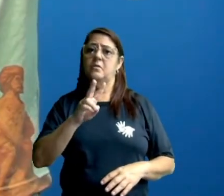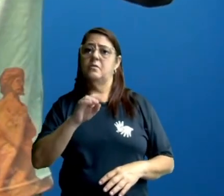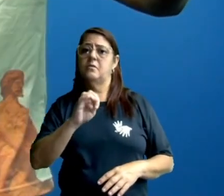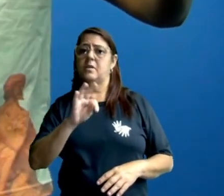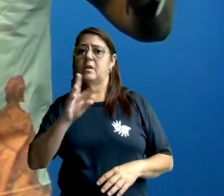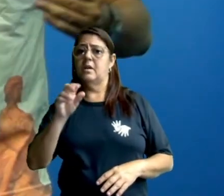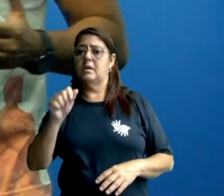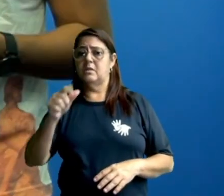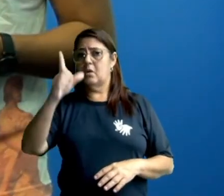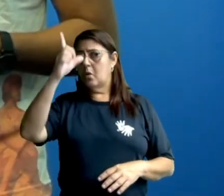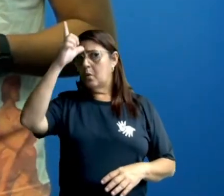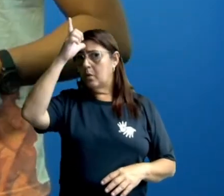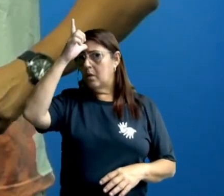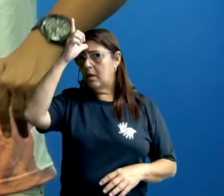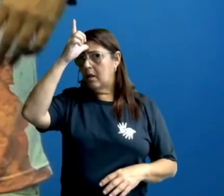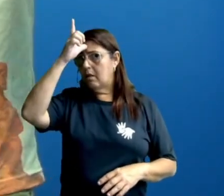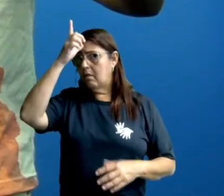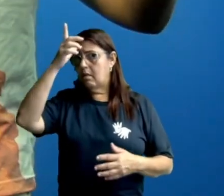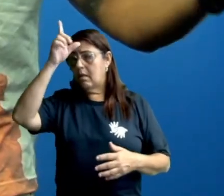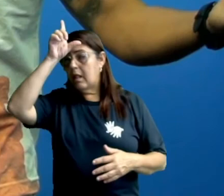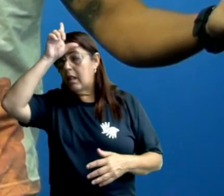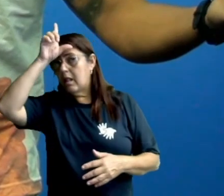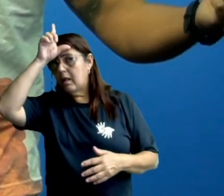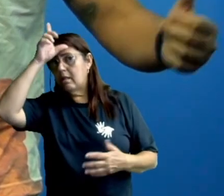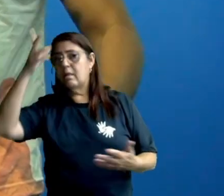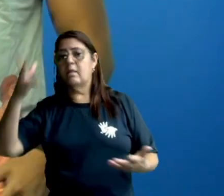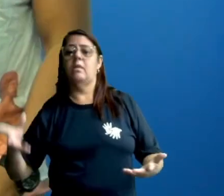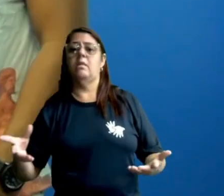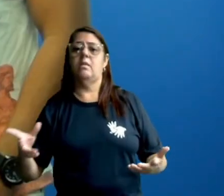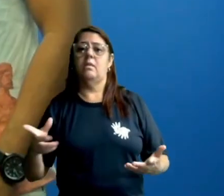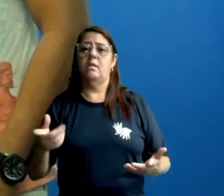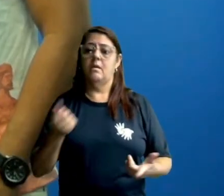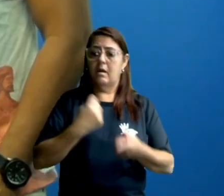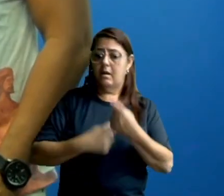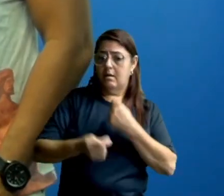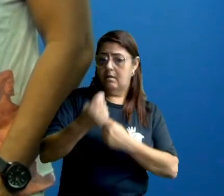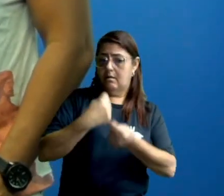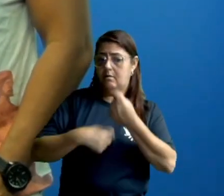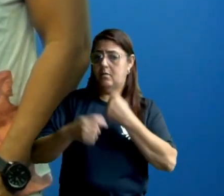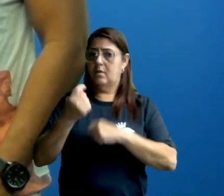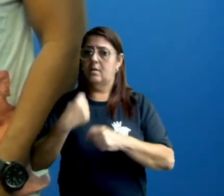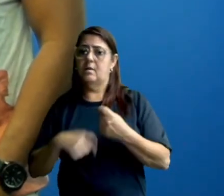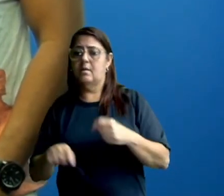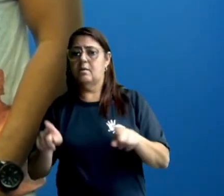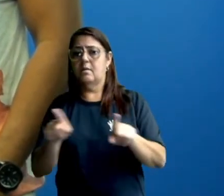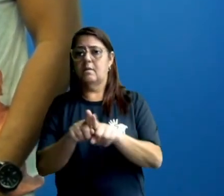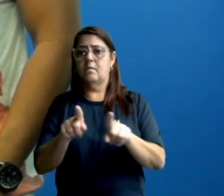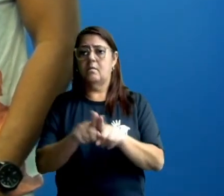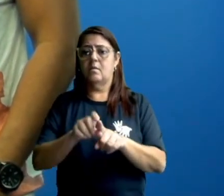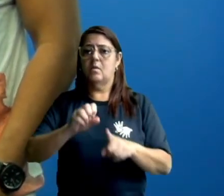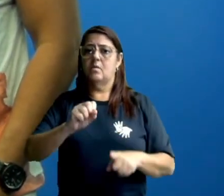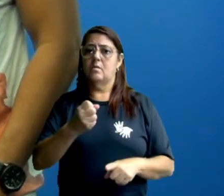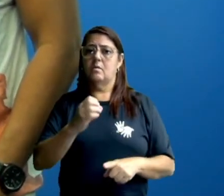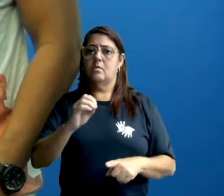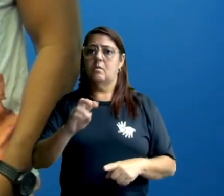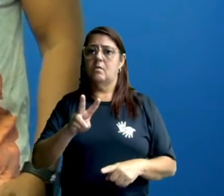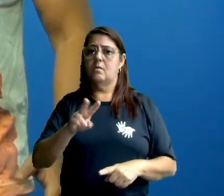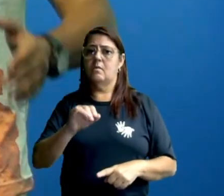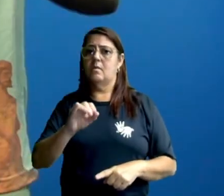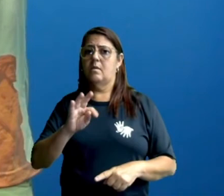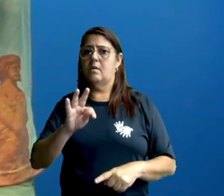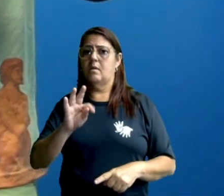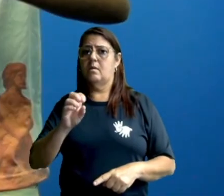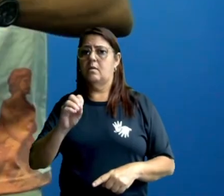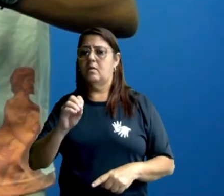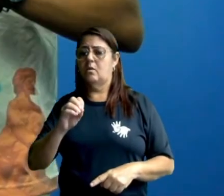como líderes do globo. Os americanos capitalistas, os soviéticos socialistas,